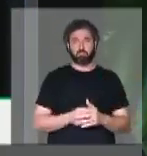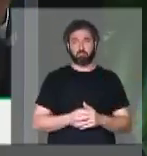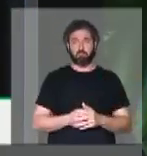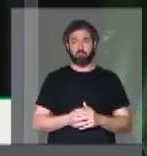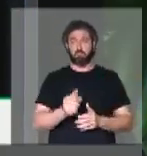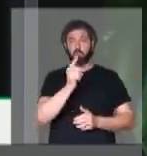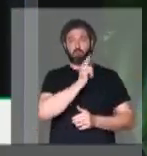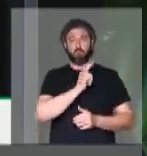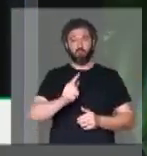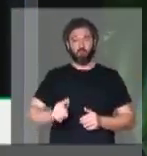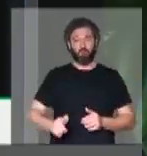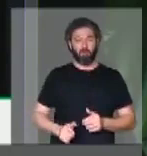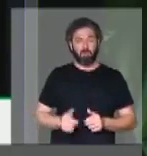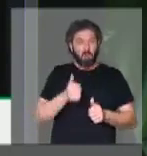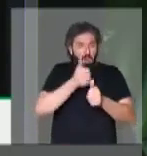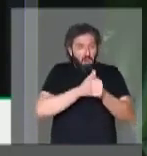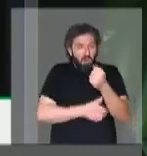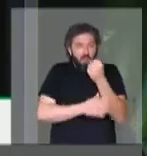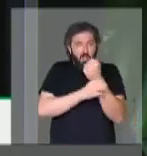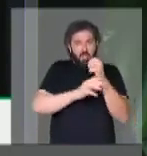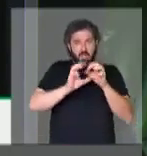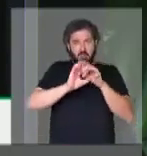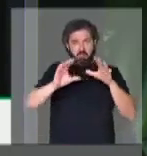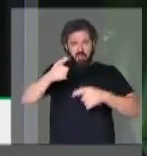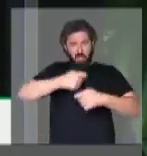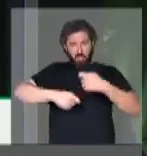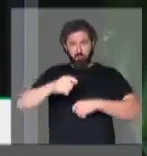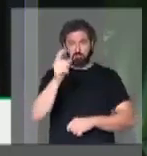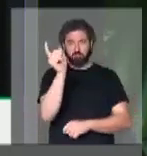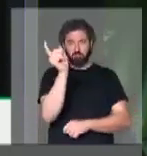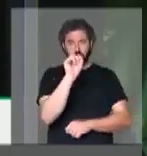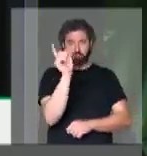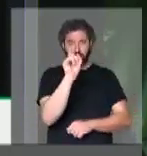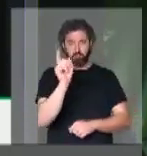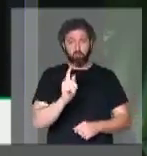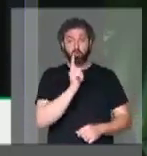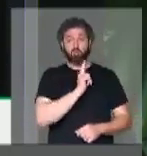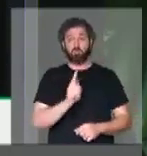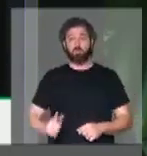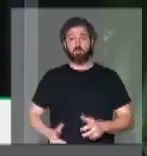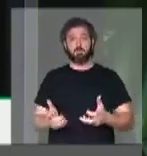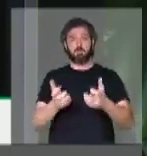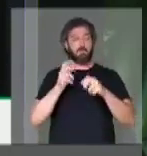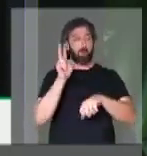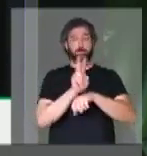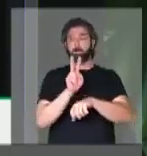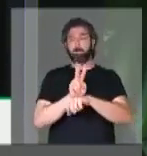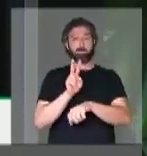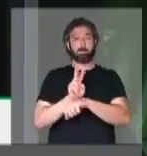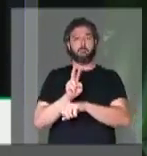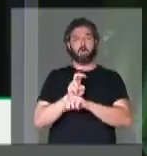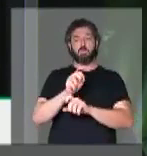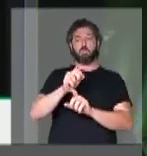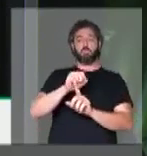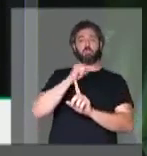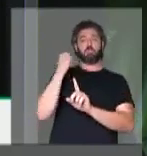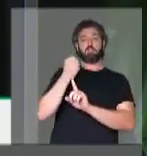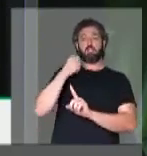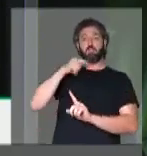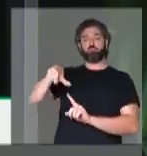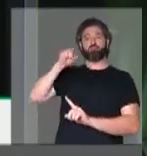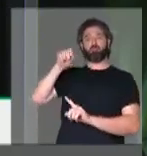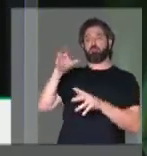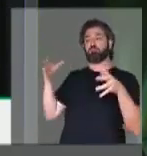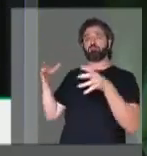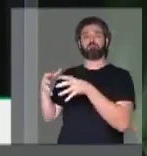o governo está atrás de garantir liberdade econômica o governo está atrás de proteger o lado da sociedade que ele